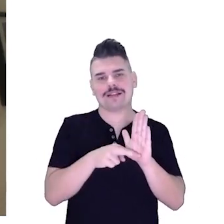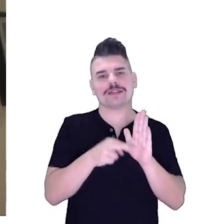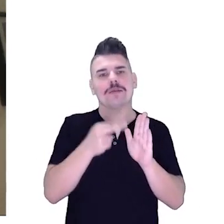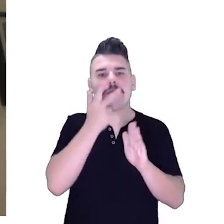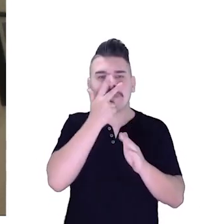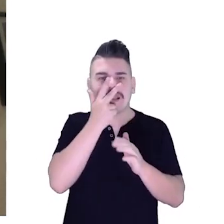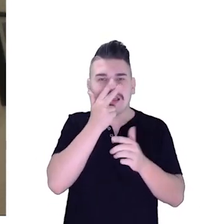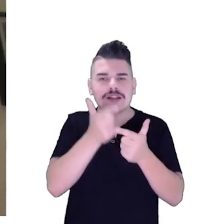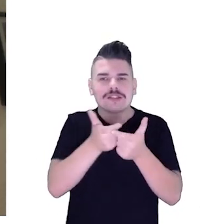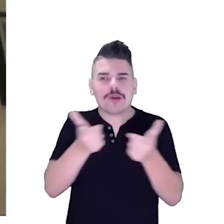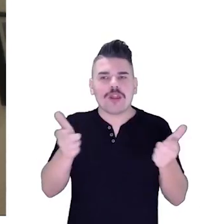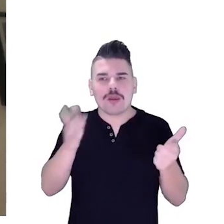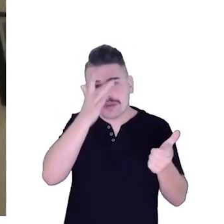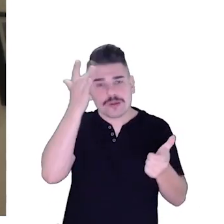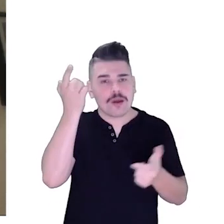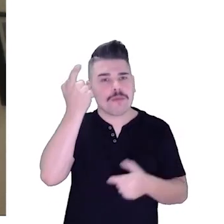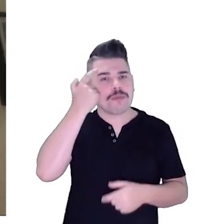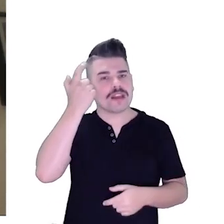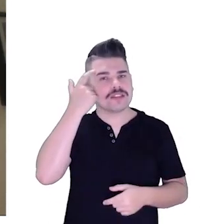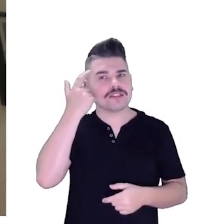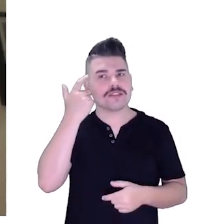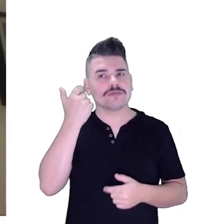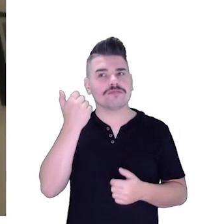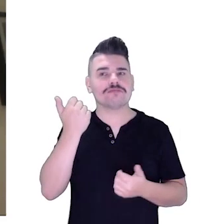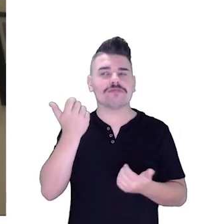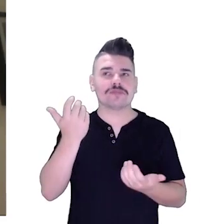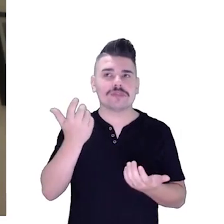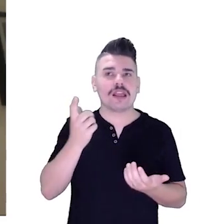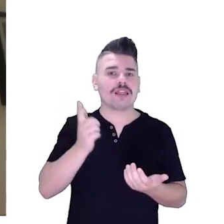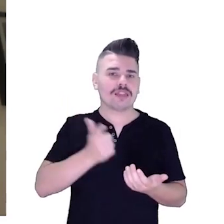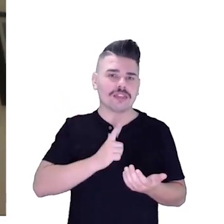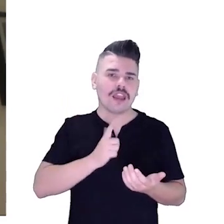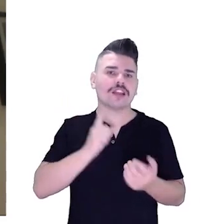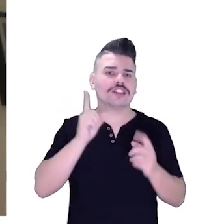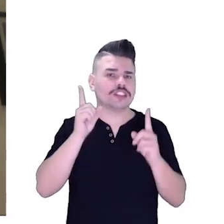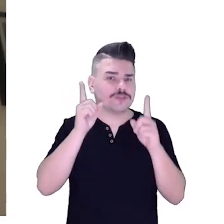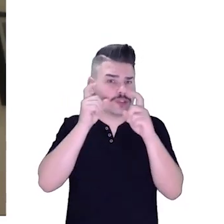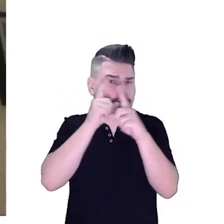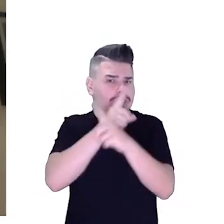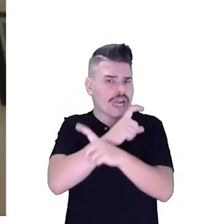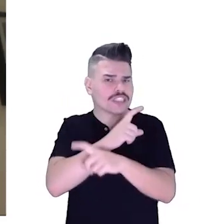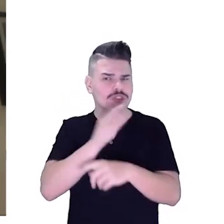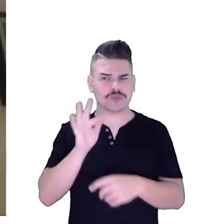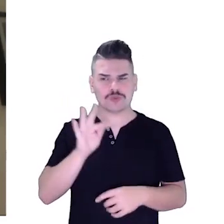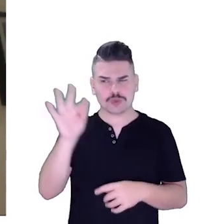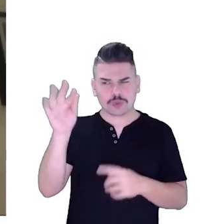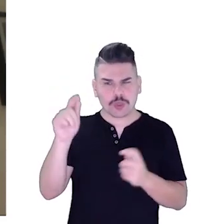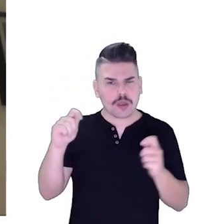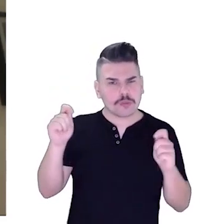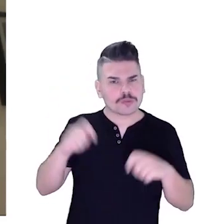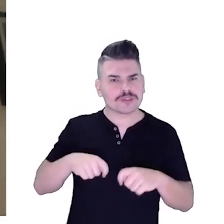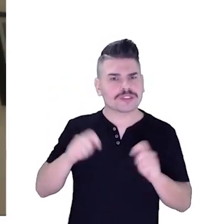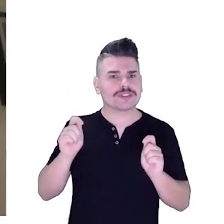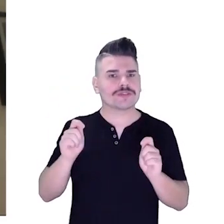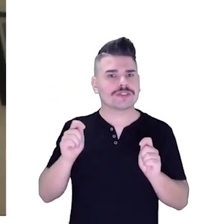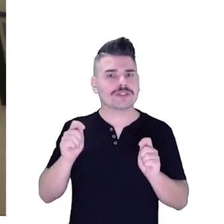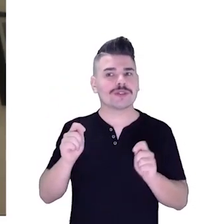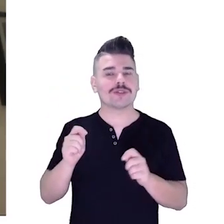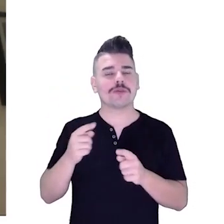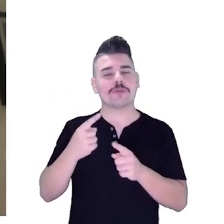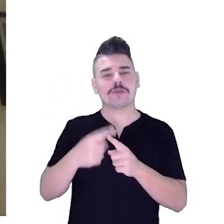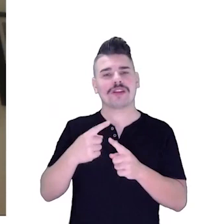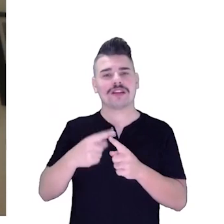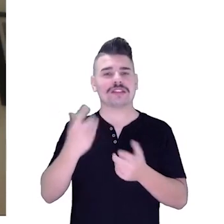eles geralmente nos levam a pensar numa certa dificuldade de imaginar